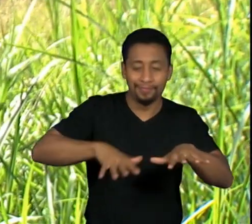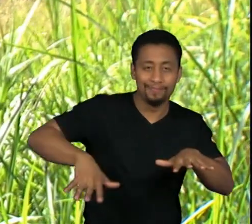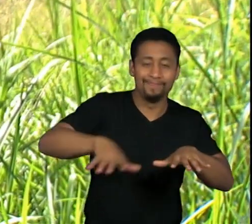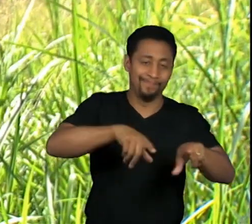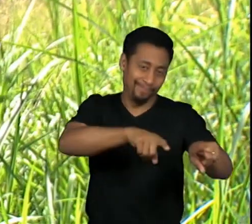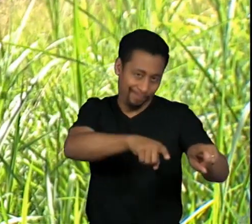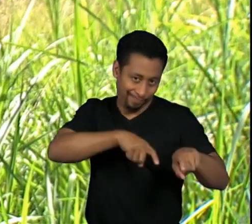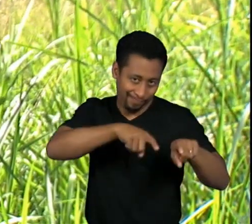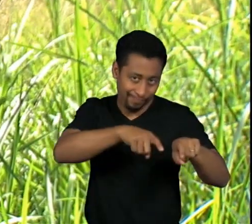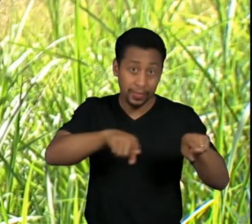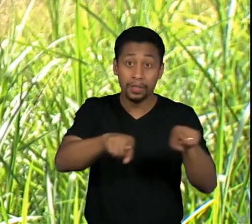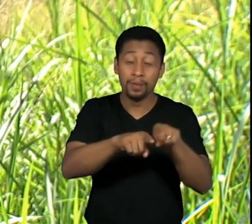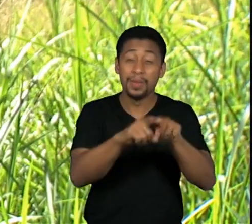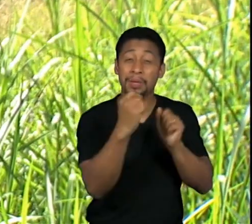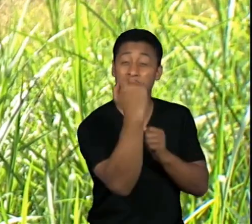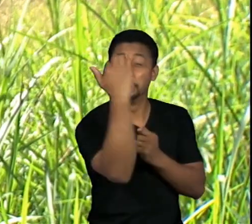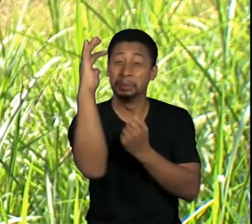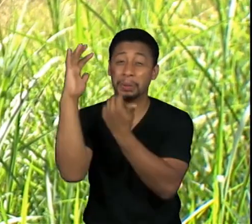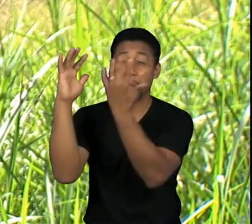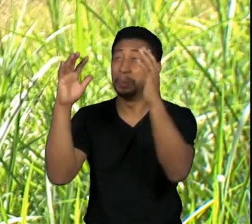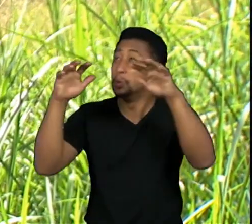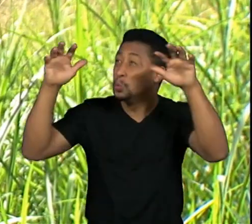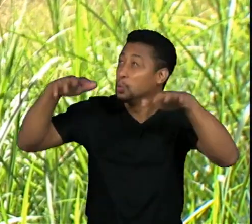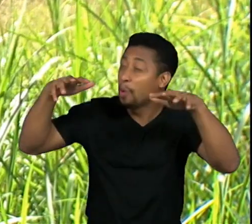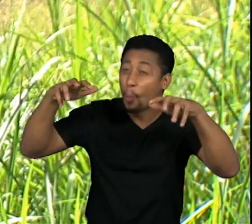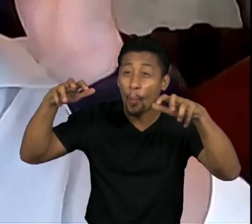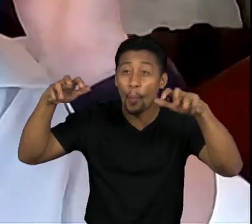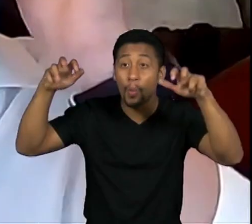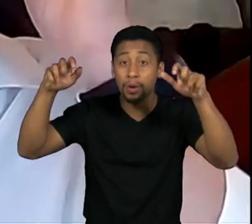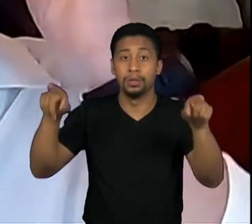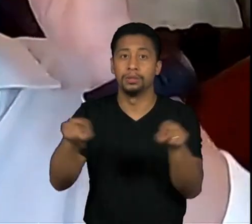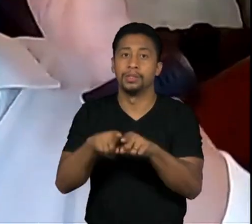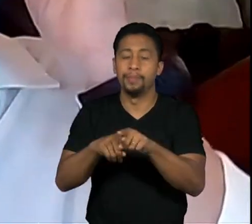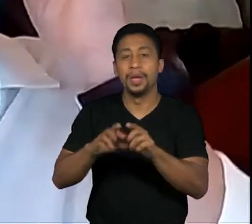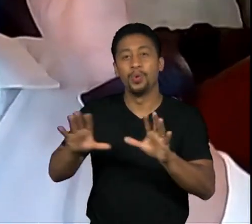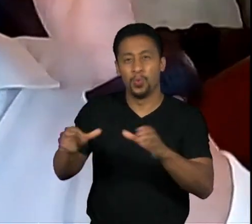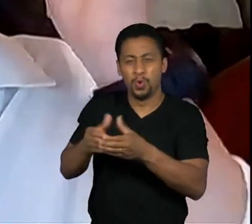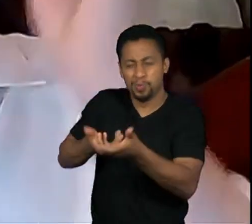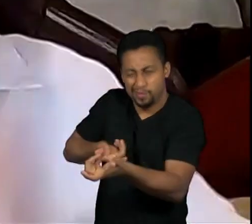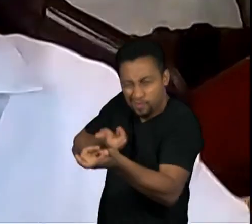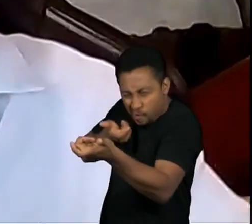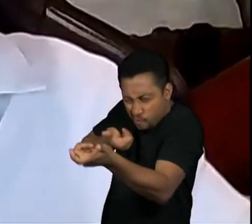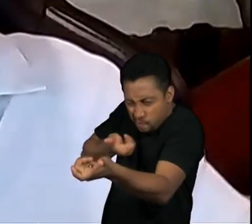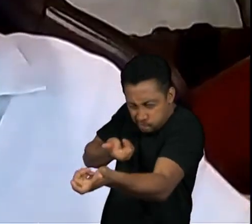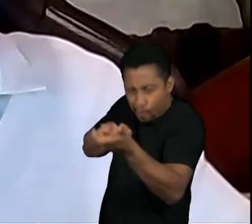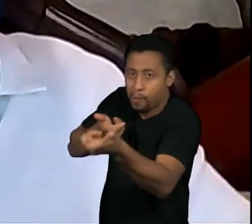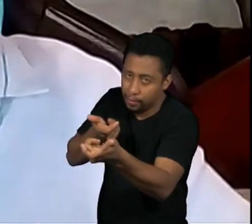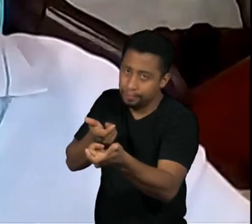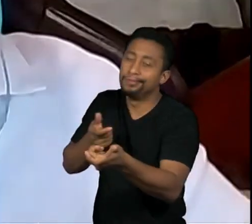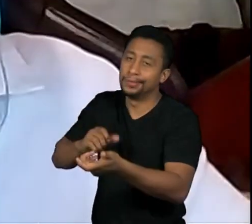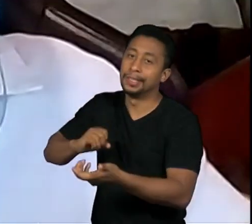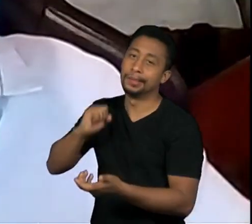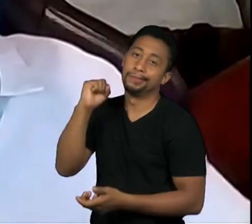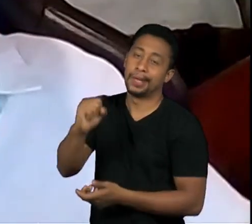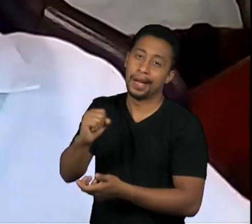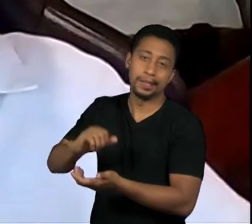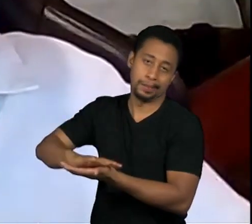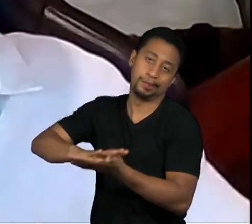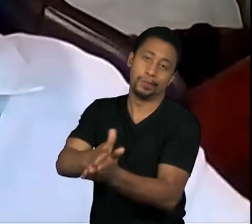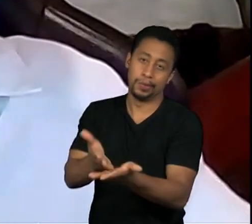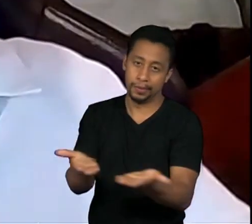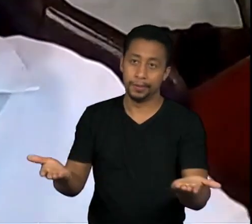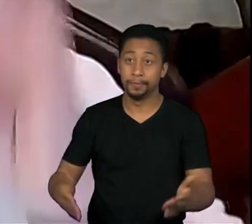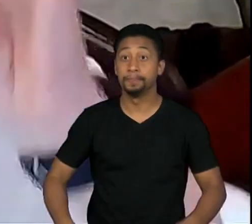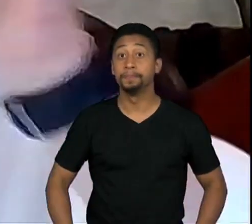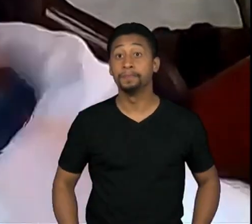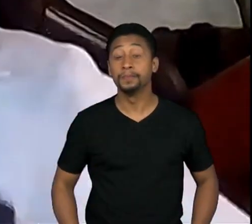se tornando cada vez mais seco, e a caça. Em estudos, assim, relatos antigos, você vê na região